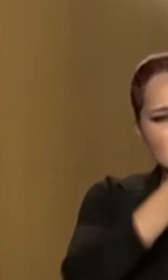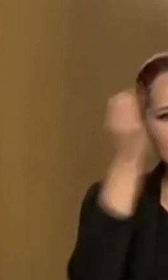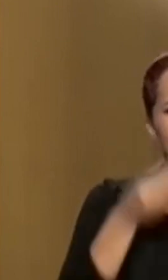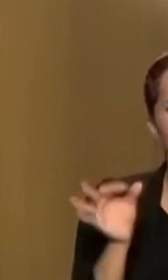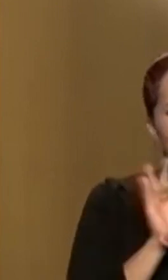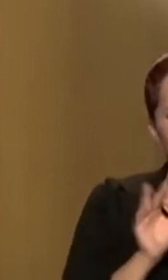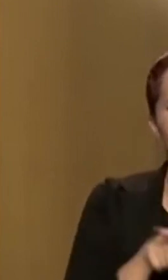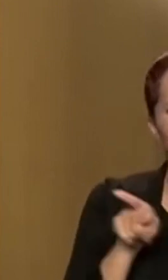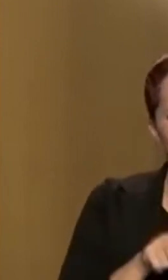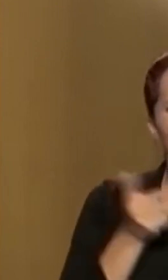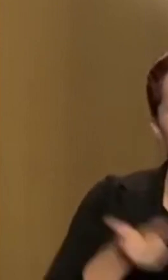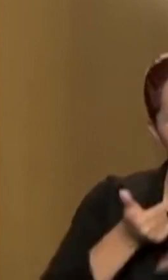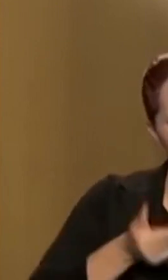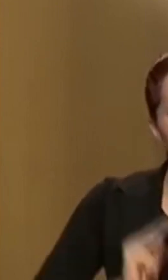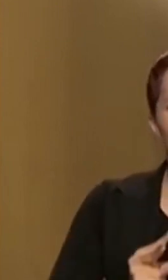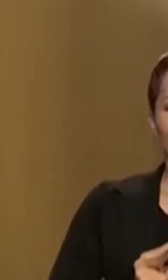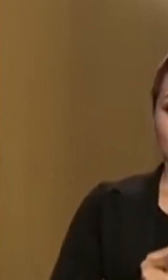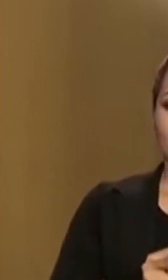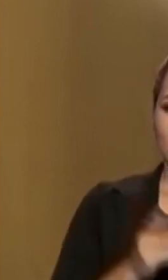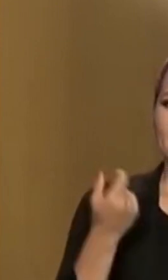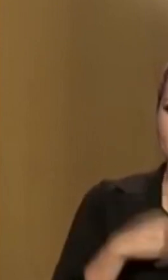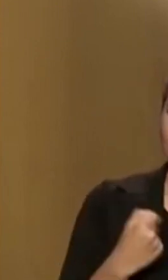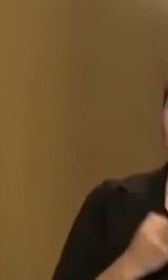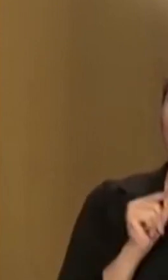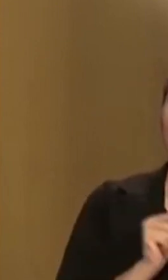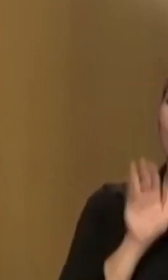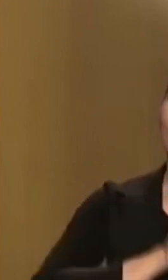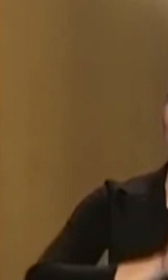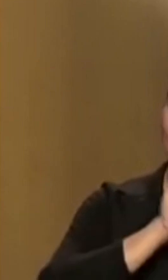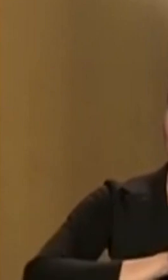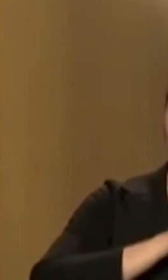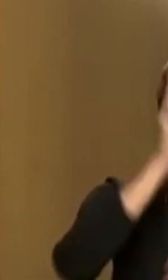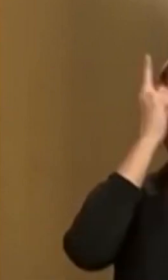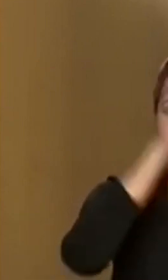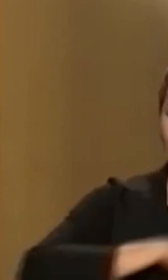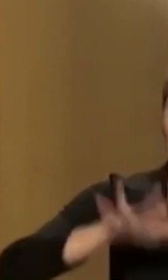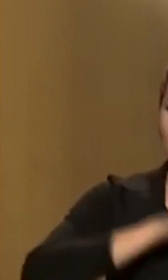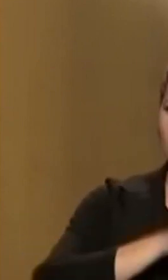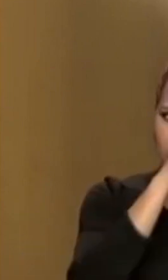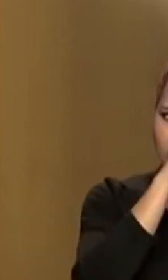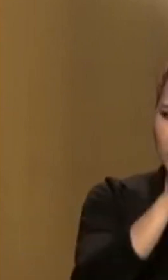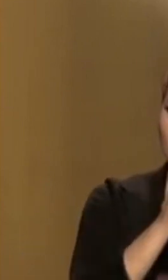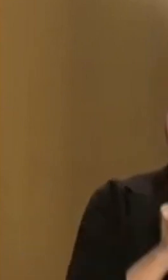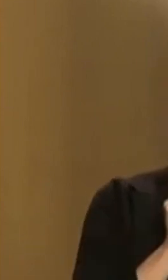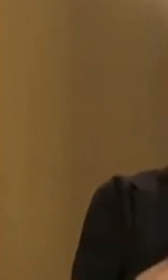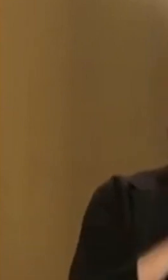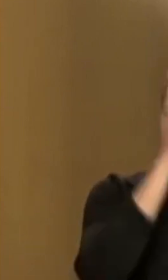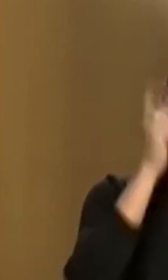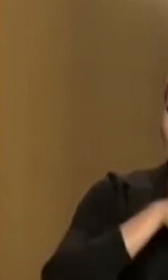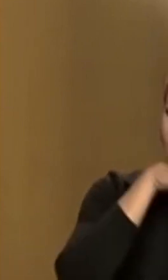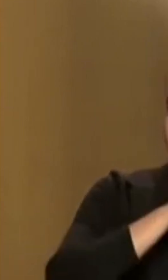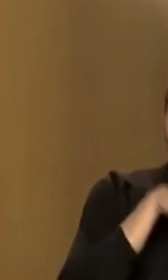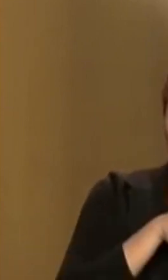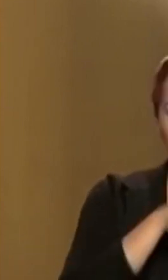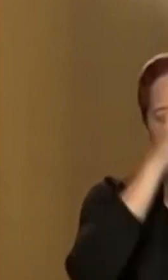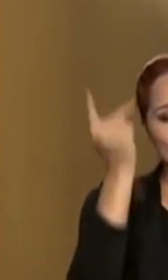a volta à normalidade e o fim do confinamento em massa. Bolsonaro também recuou no discurso sobre a hidroxicloroquina. O presidente vinha